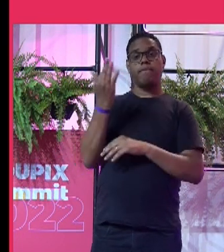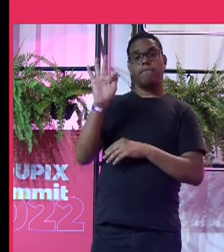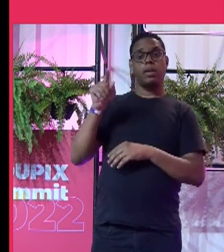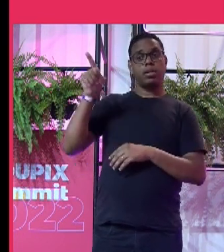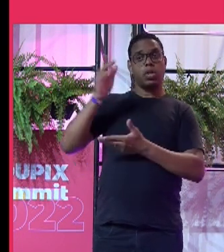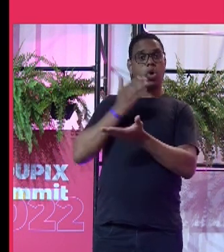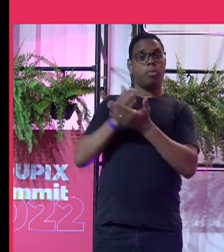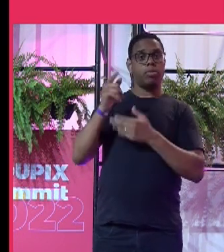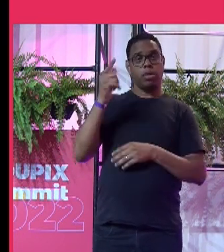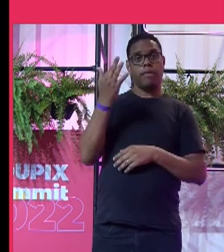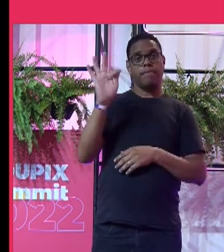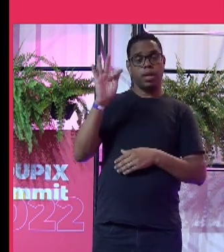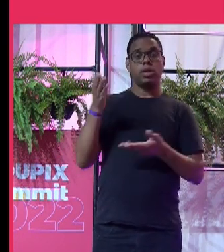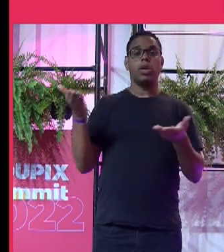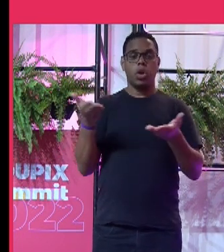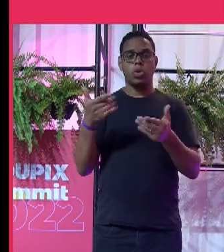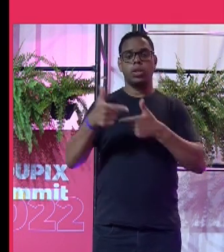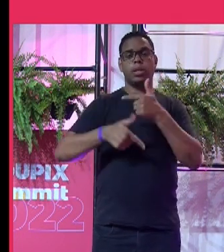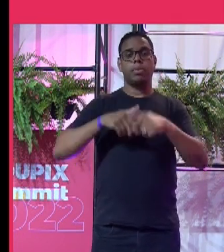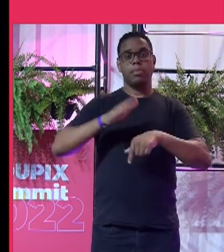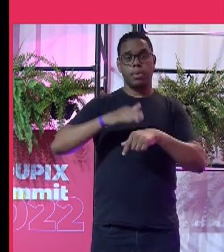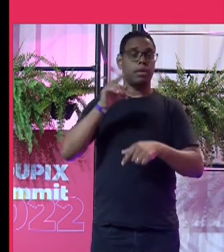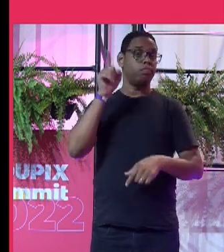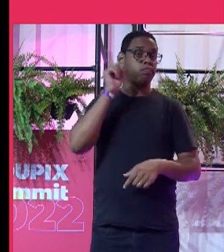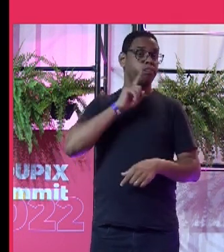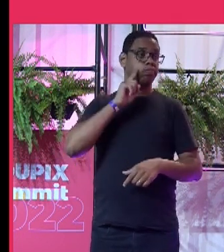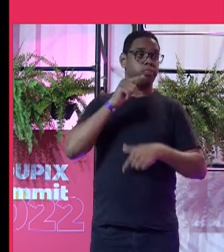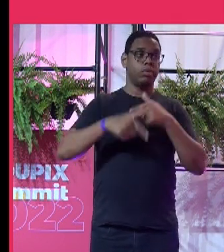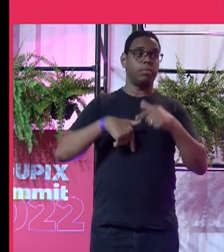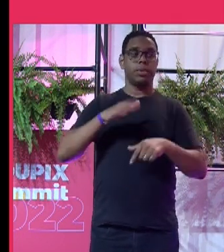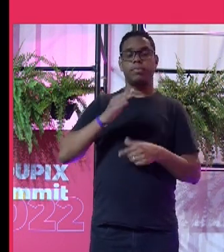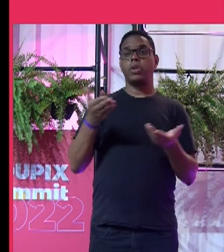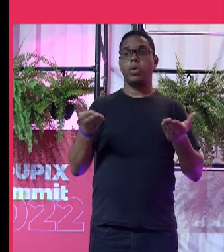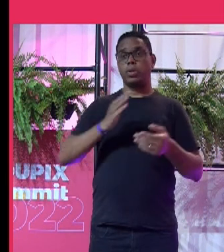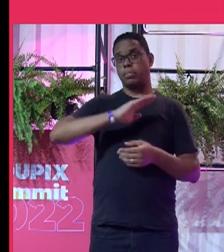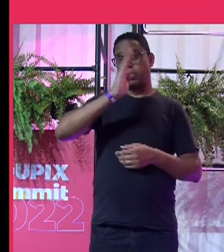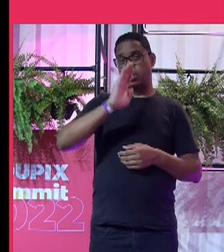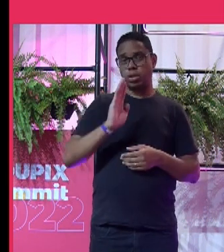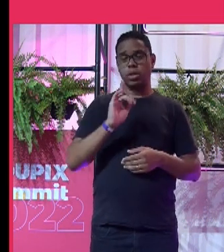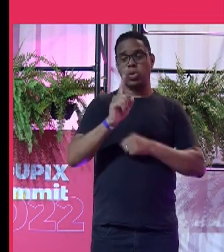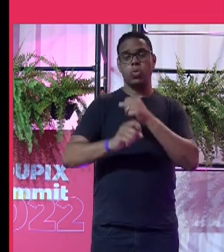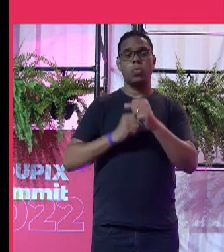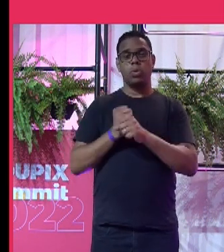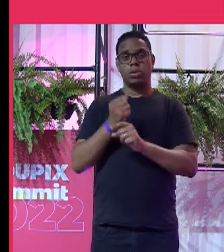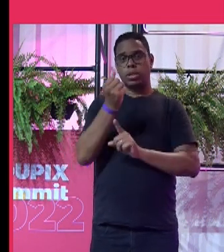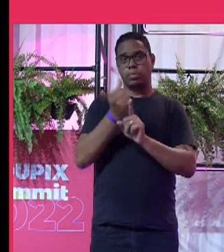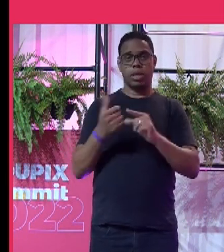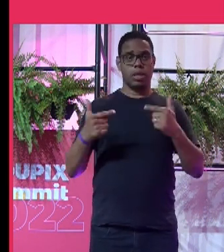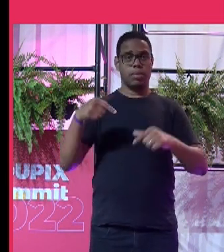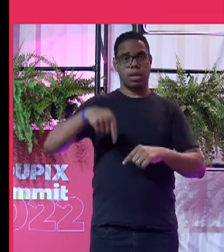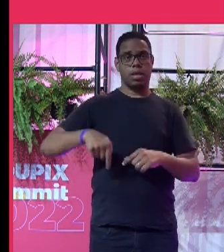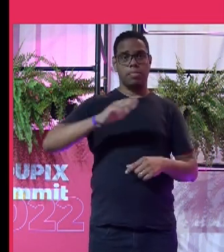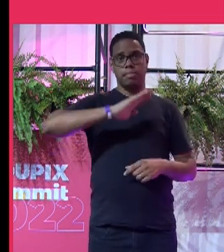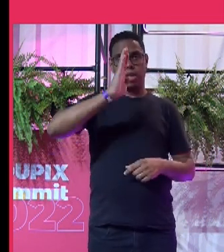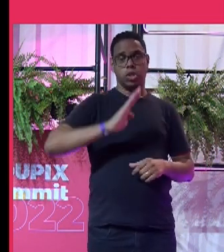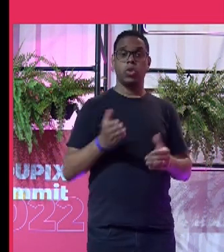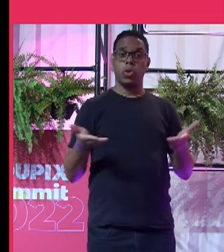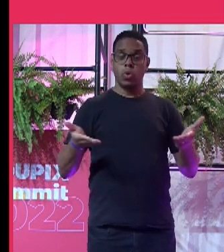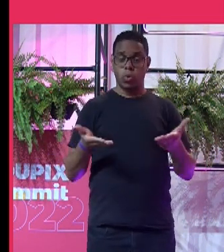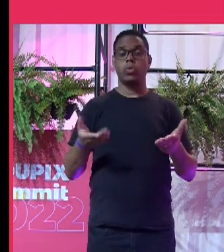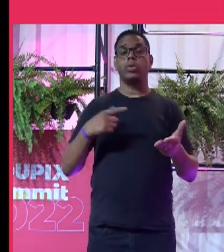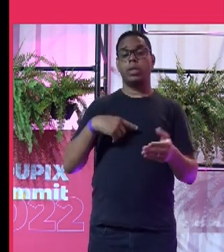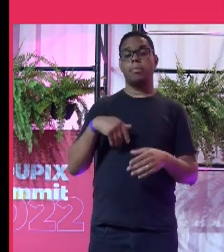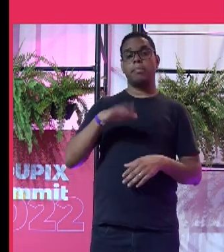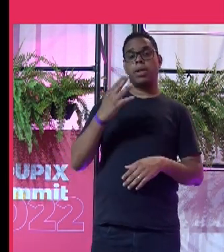França, na verdade, e hoje a maior operação dela é nos Estados Unidos. A gente está no Brasil tem um ano e meio, mais ou menos, e hoje a gente trabalha com mais